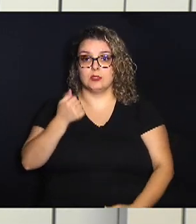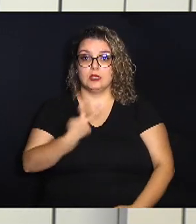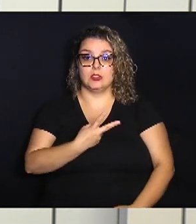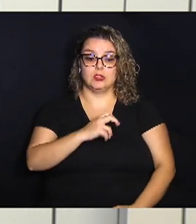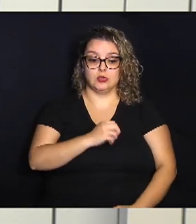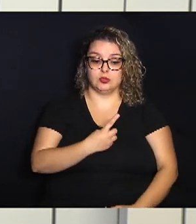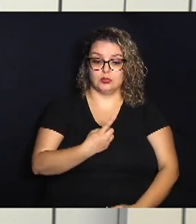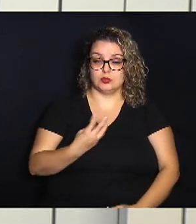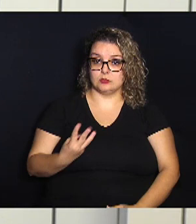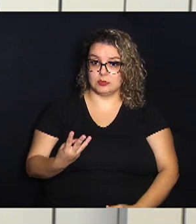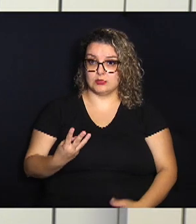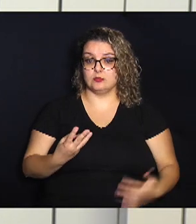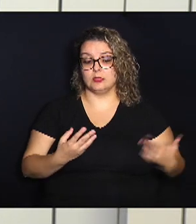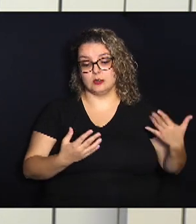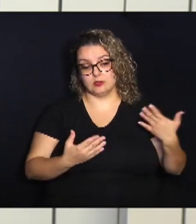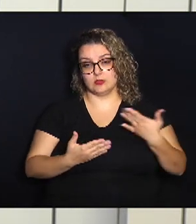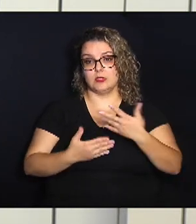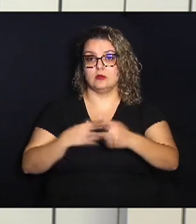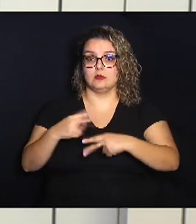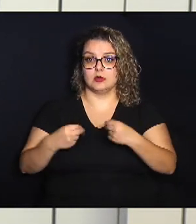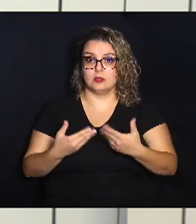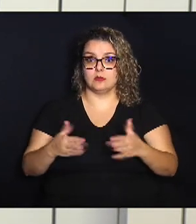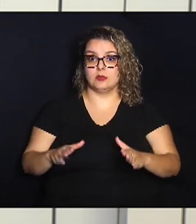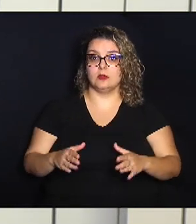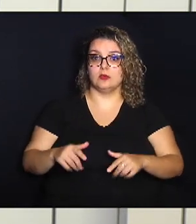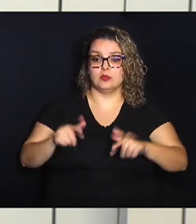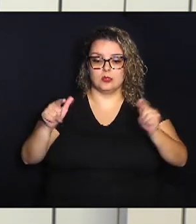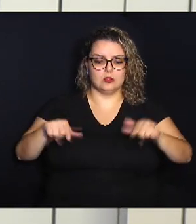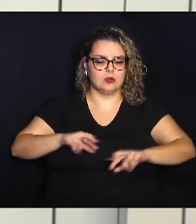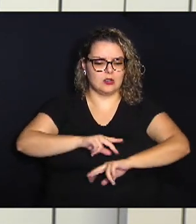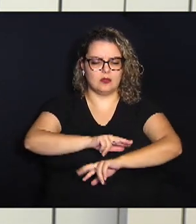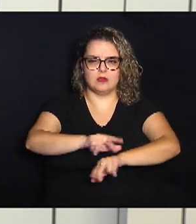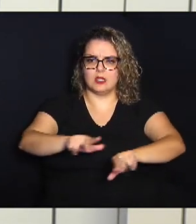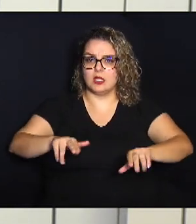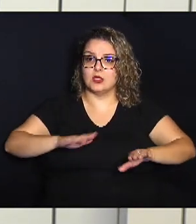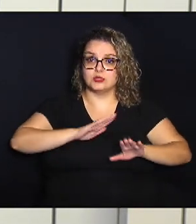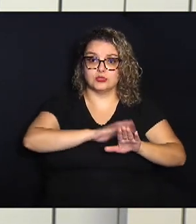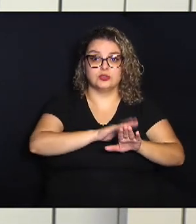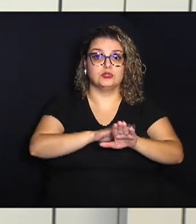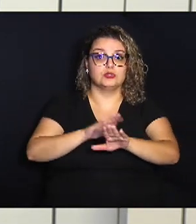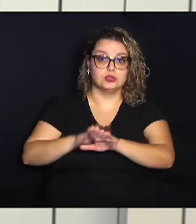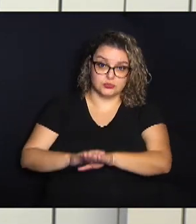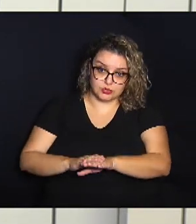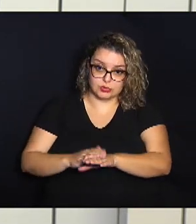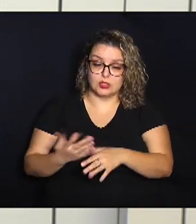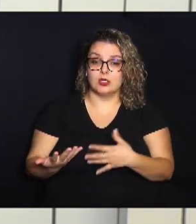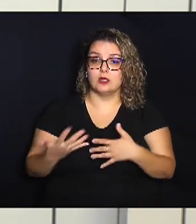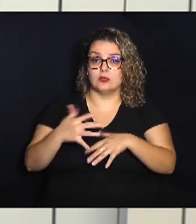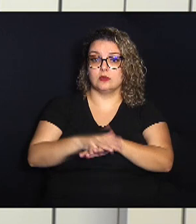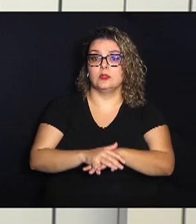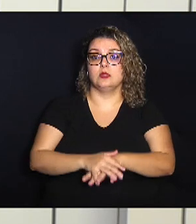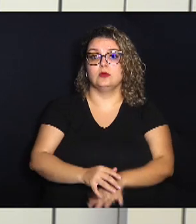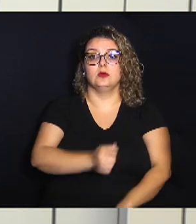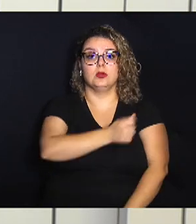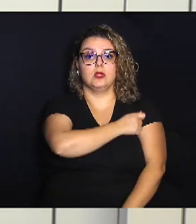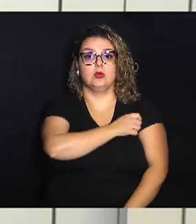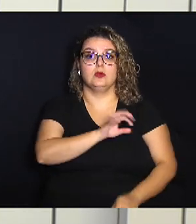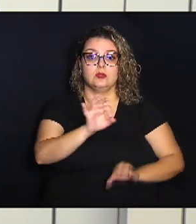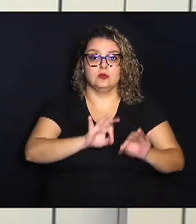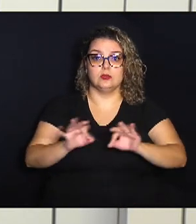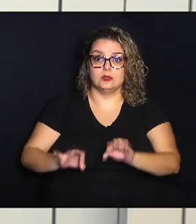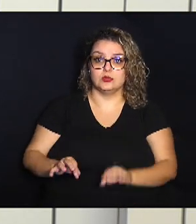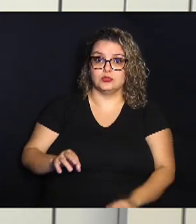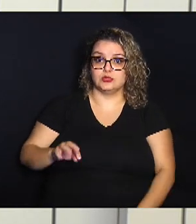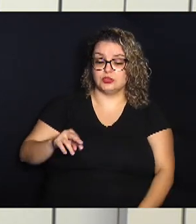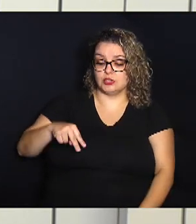2013. Desde a inauguração, o espaço oferece diversas atividades, incluindo aulas de um projeto de trampolim.